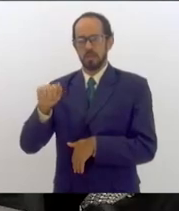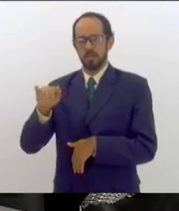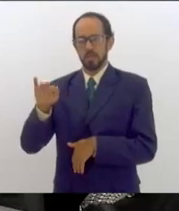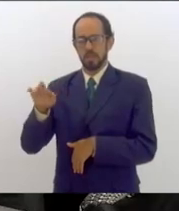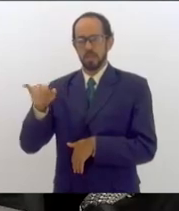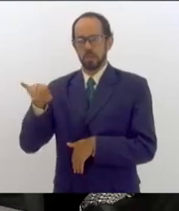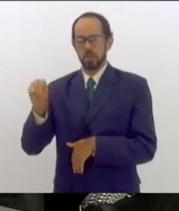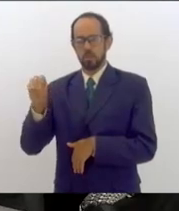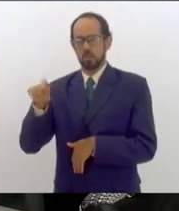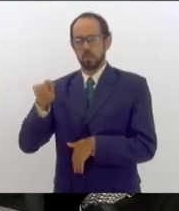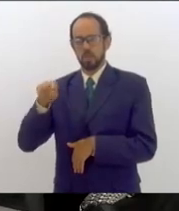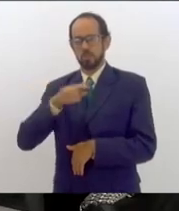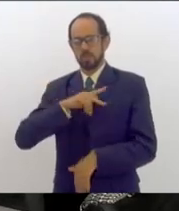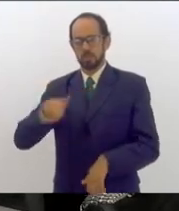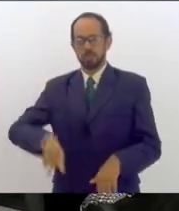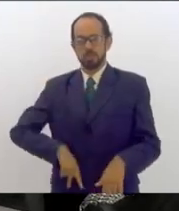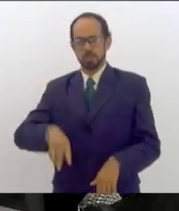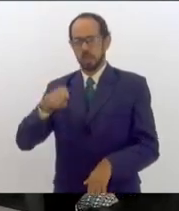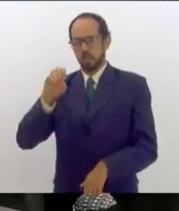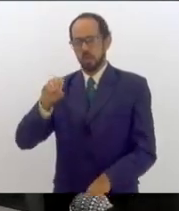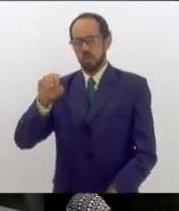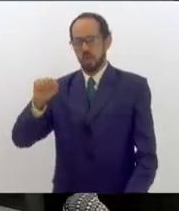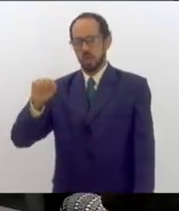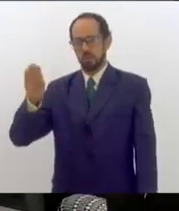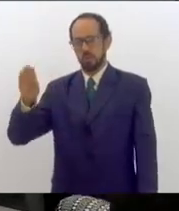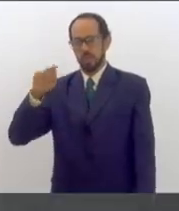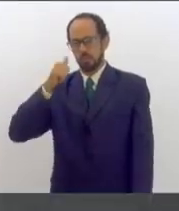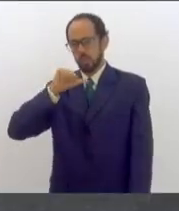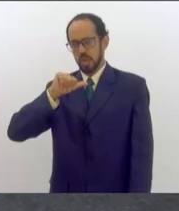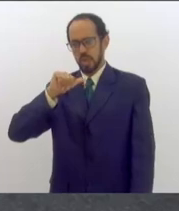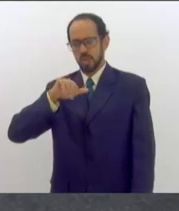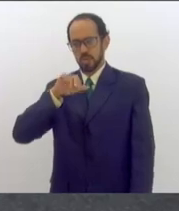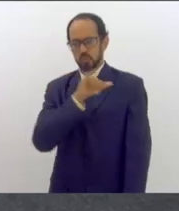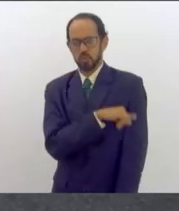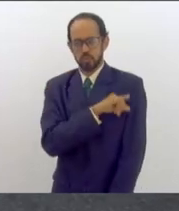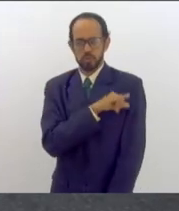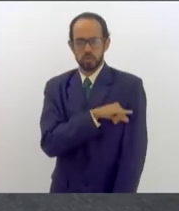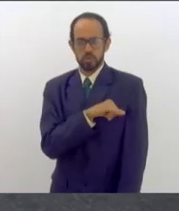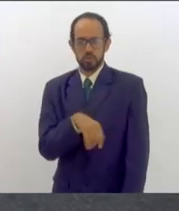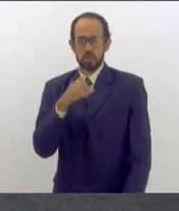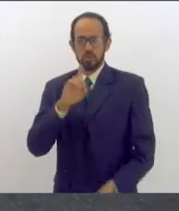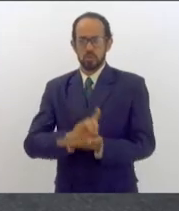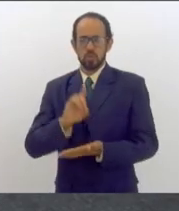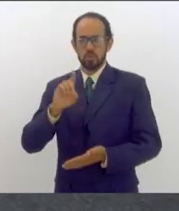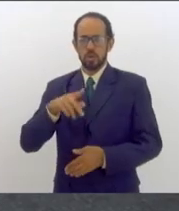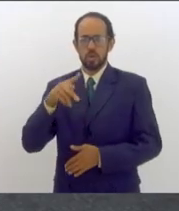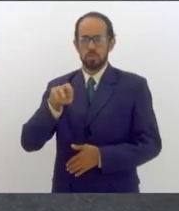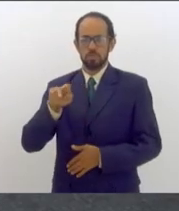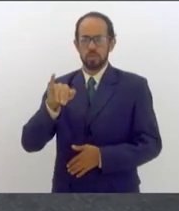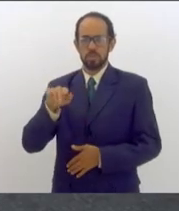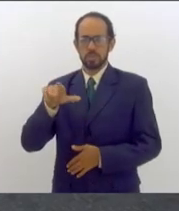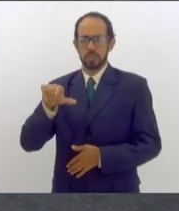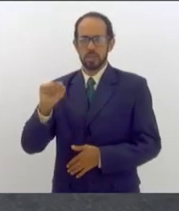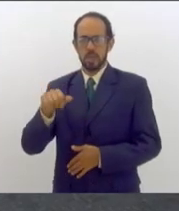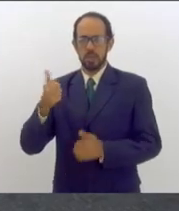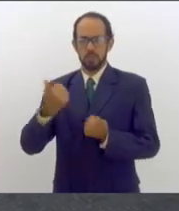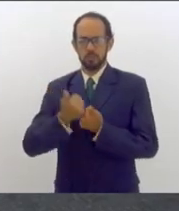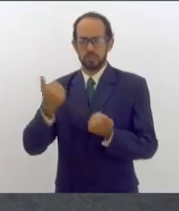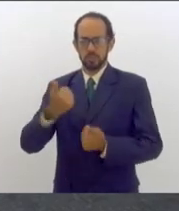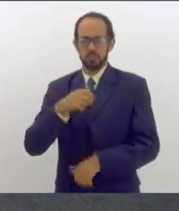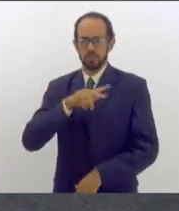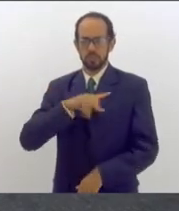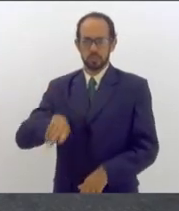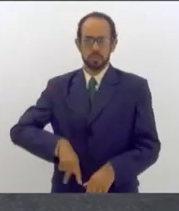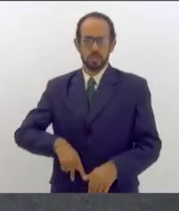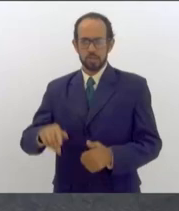que é presidente da OAB a mulher do Rio e a Doutora Priscila Nunes que a vice-presidente que veio para